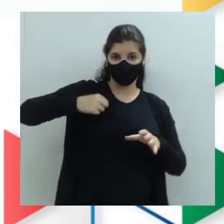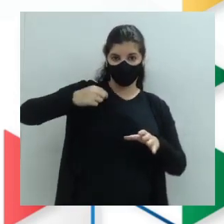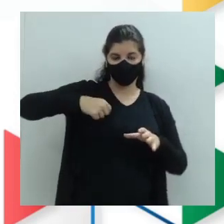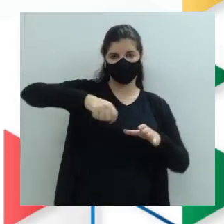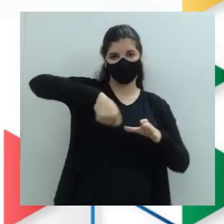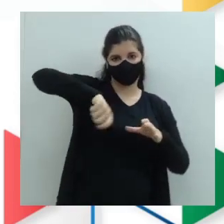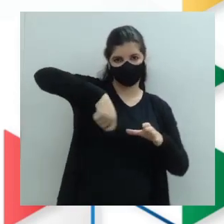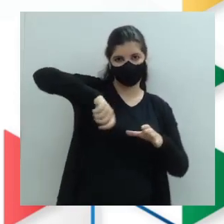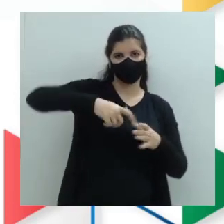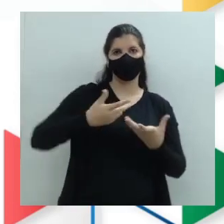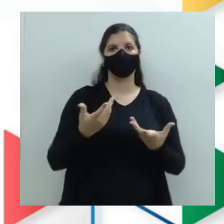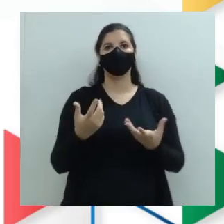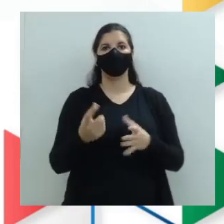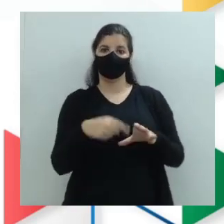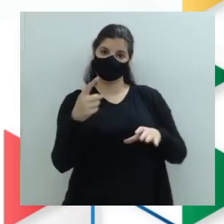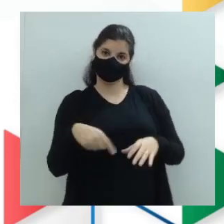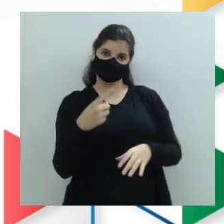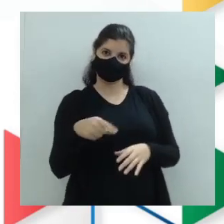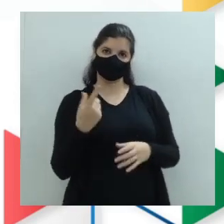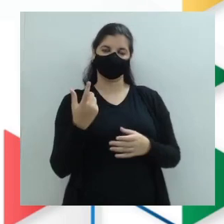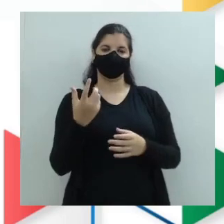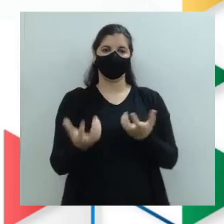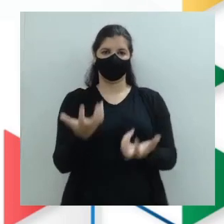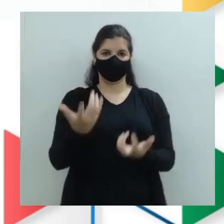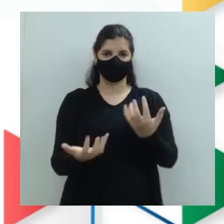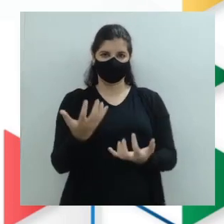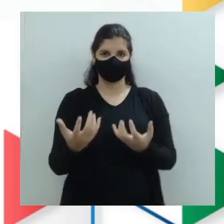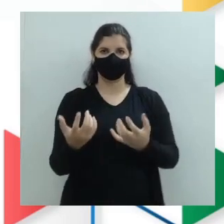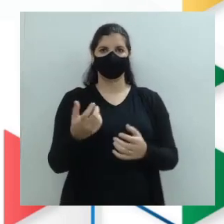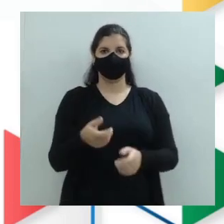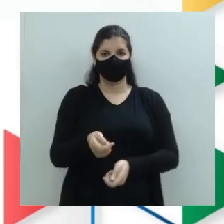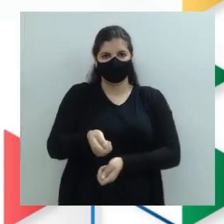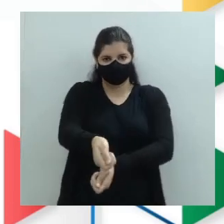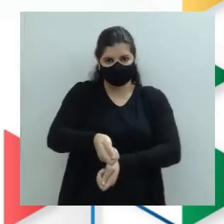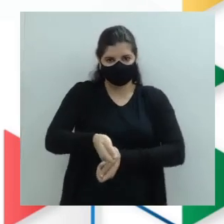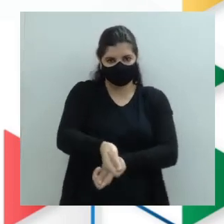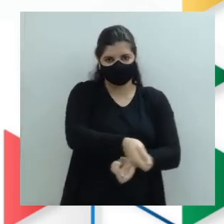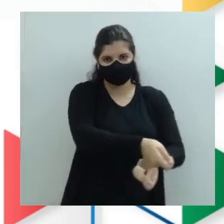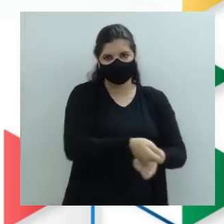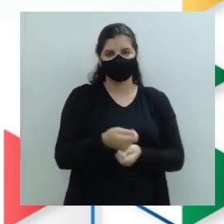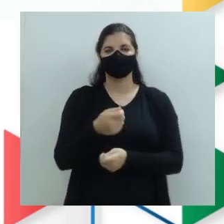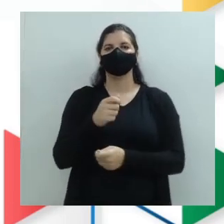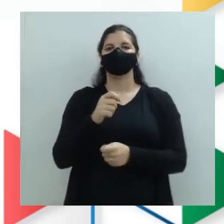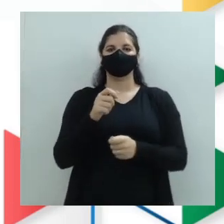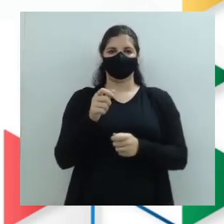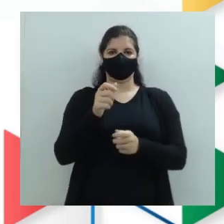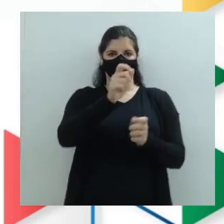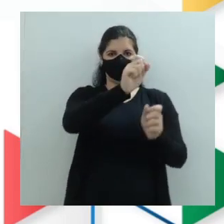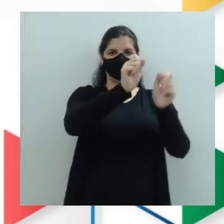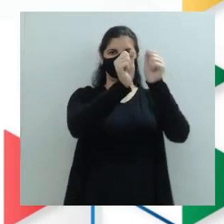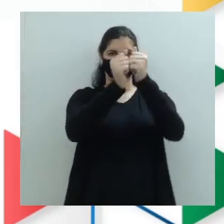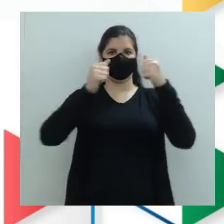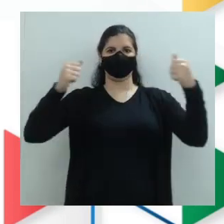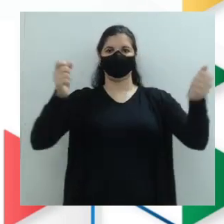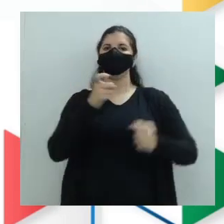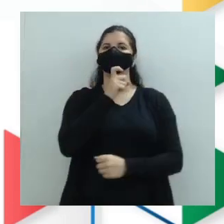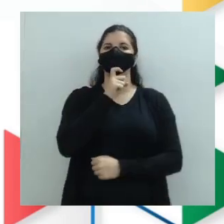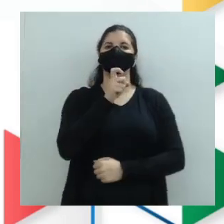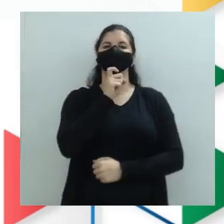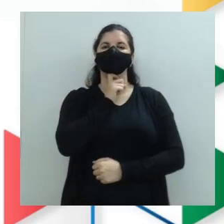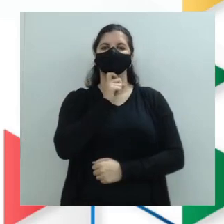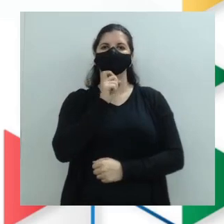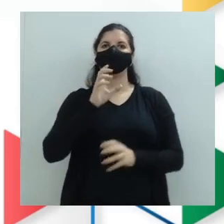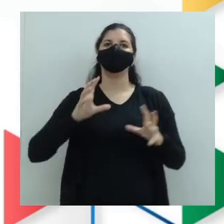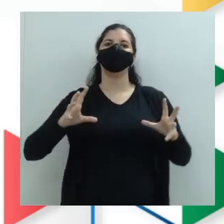fogão, ventilador, aspirador de pó e a geladeira. Então, esses receptores aí